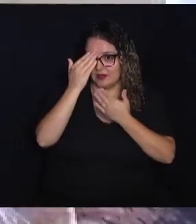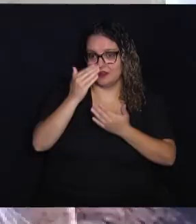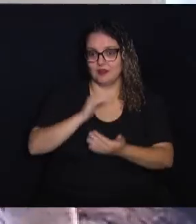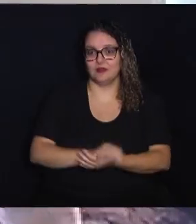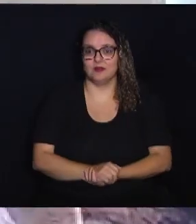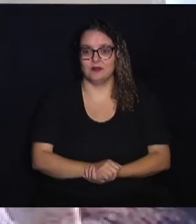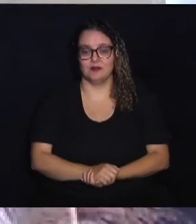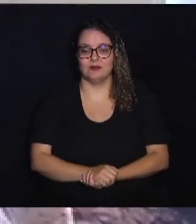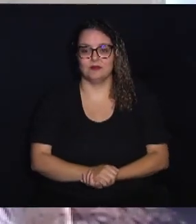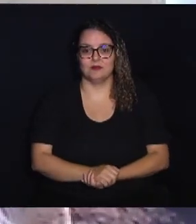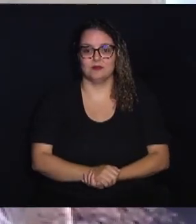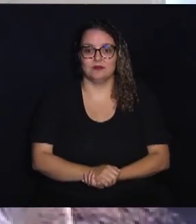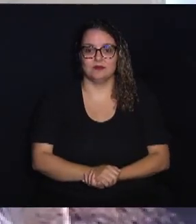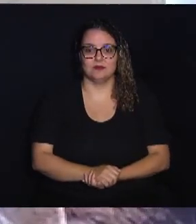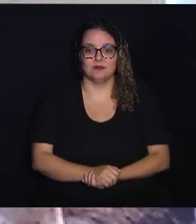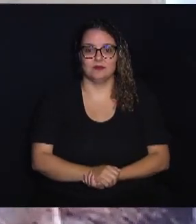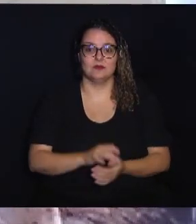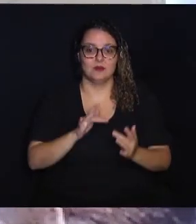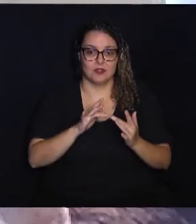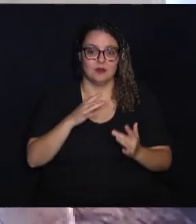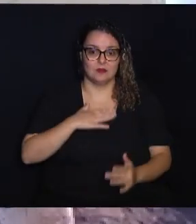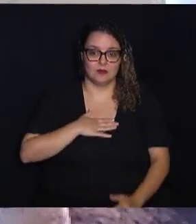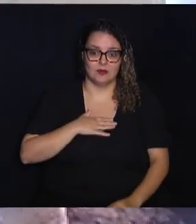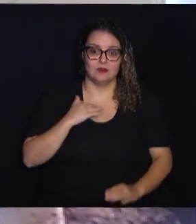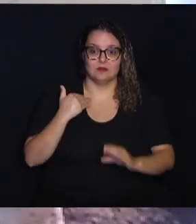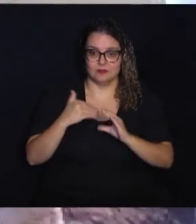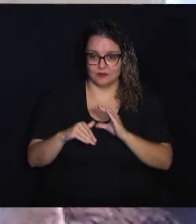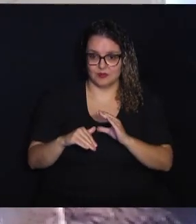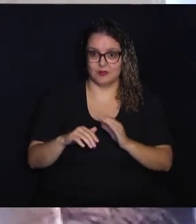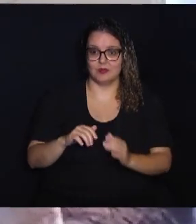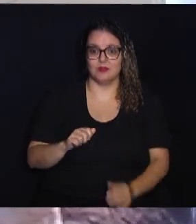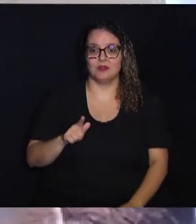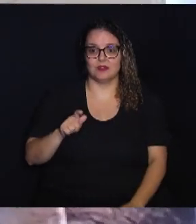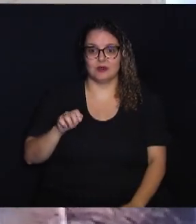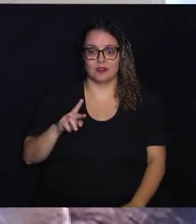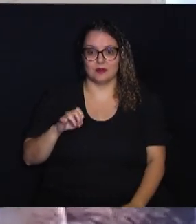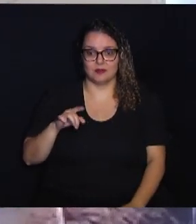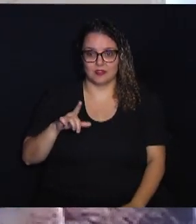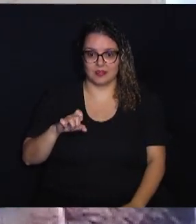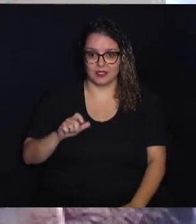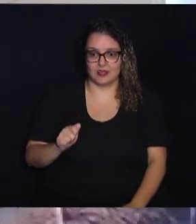Eu agradeço. O meu contato, meu e-mail é